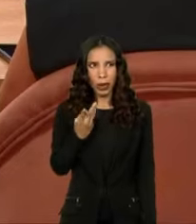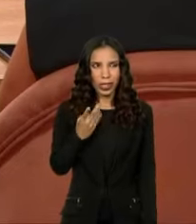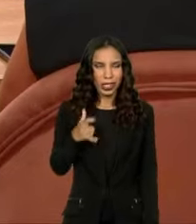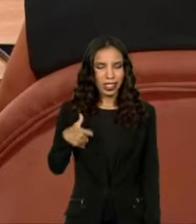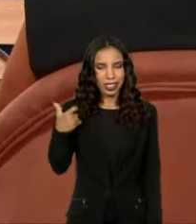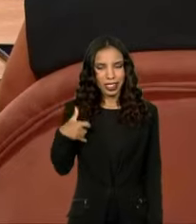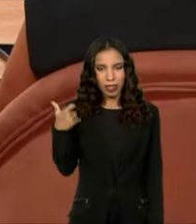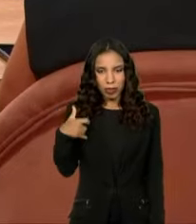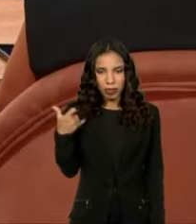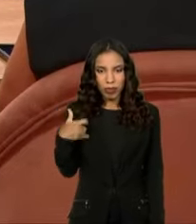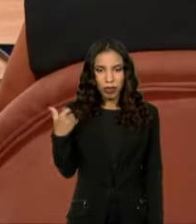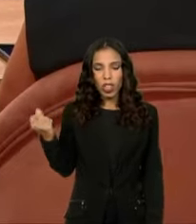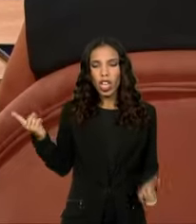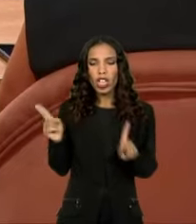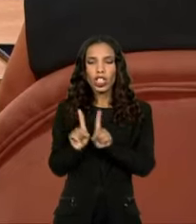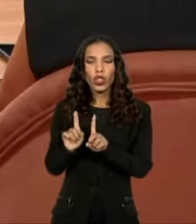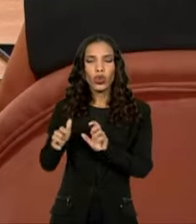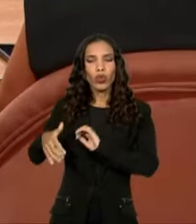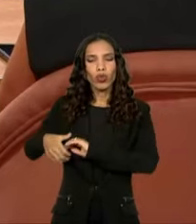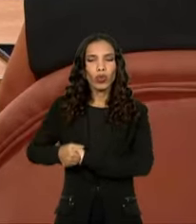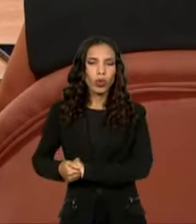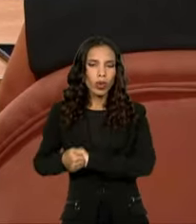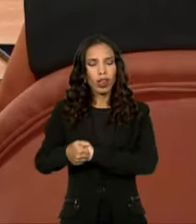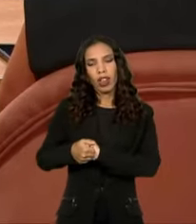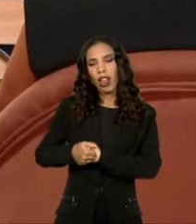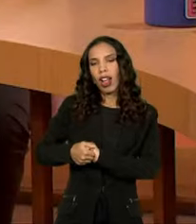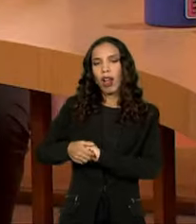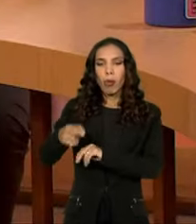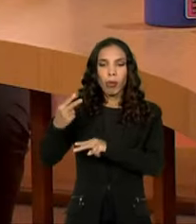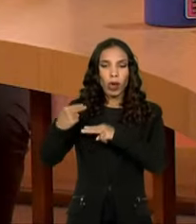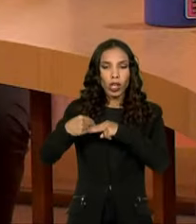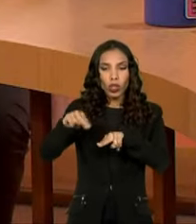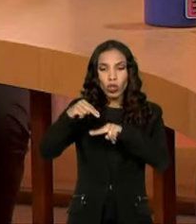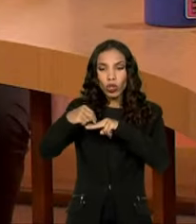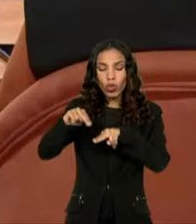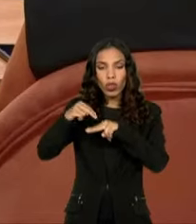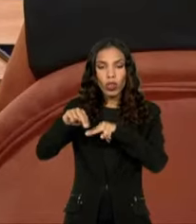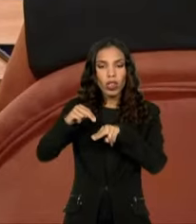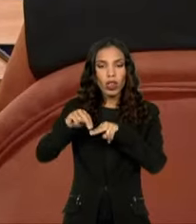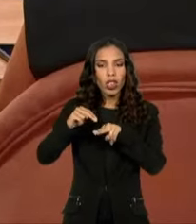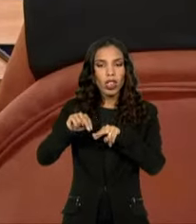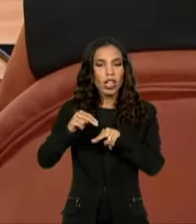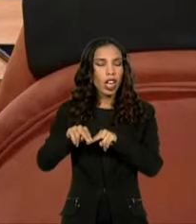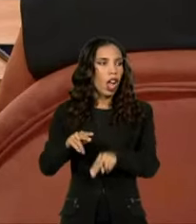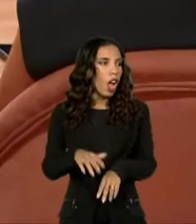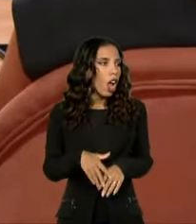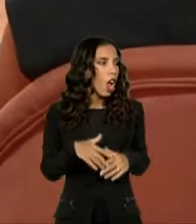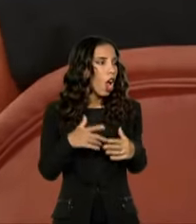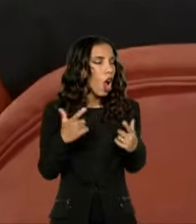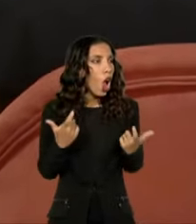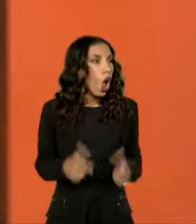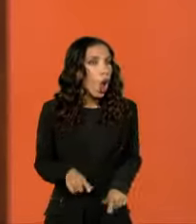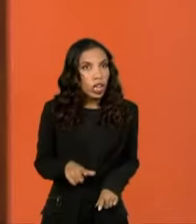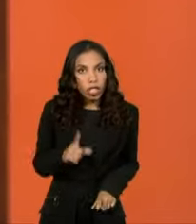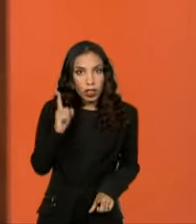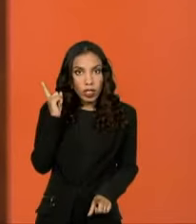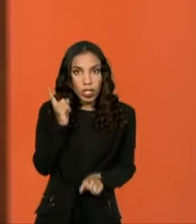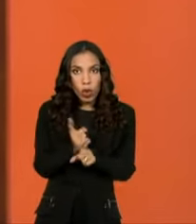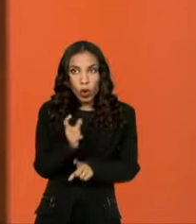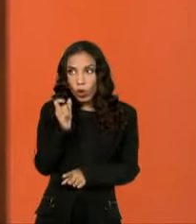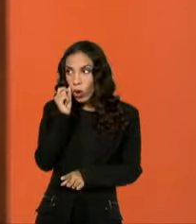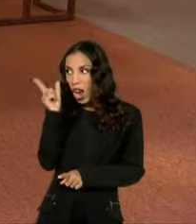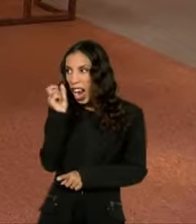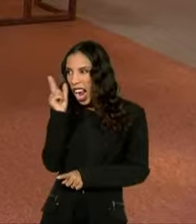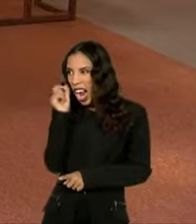não é mais. E a gente andava de mão dada, a gente ia pra Bali, que ele surfava. Uma vez perguntaram assim, onde é que você arrumou esse gato? Não sei o que, eu diria,